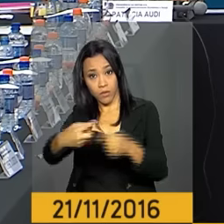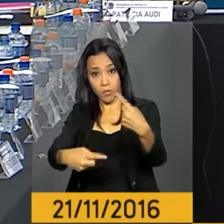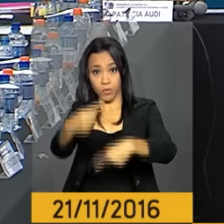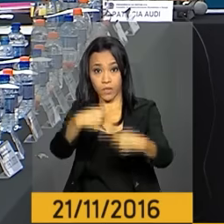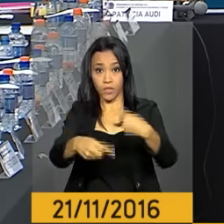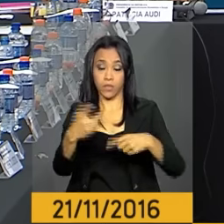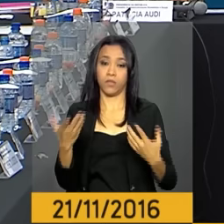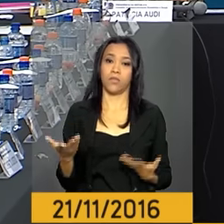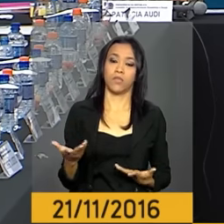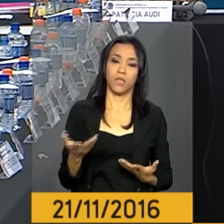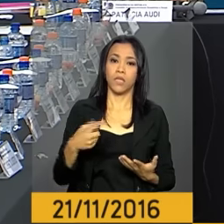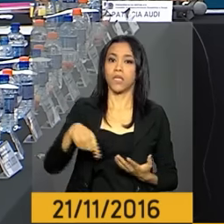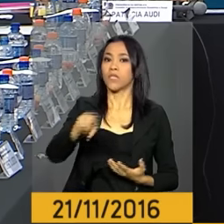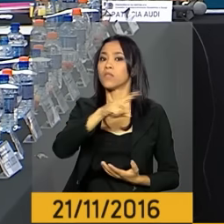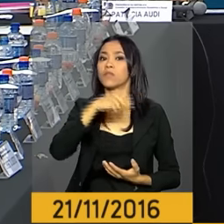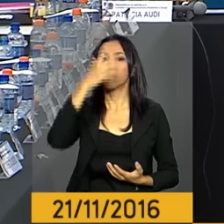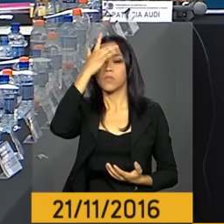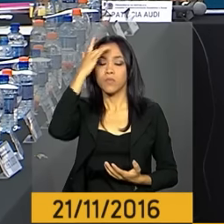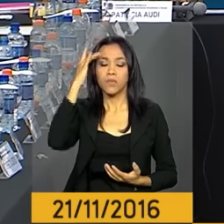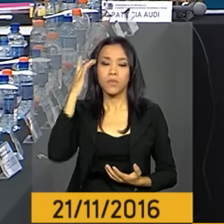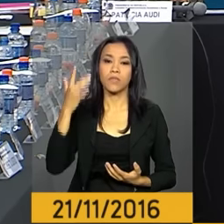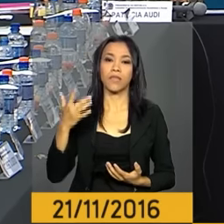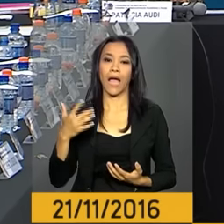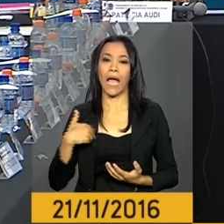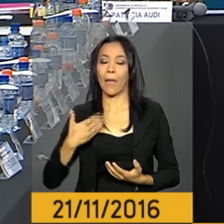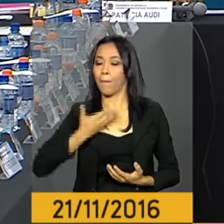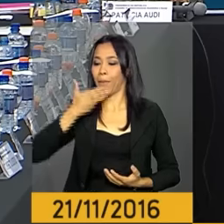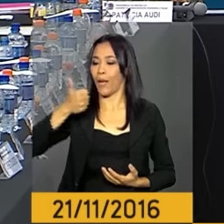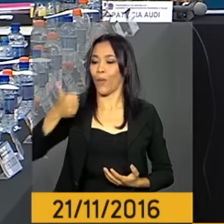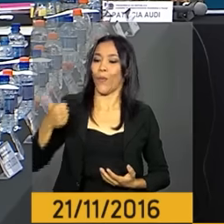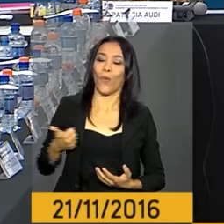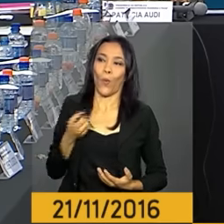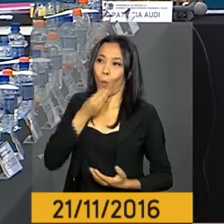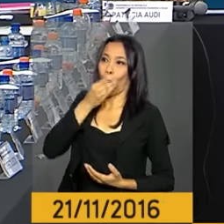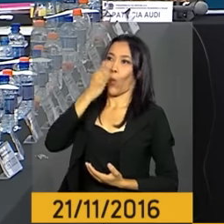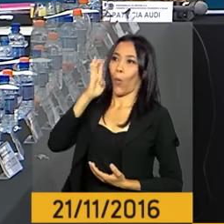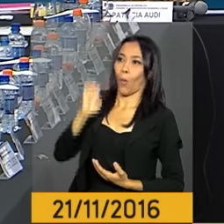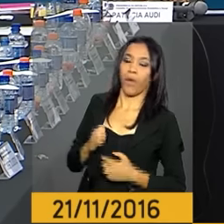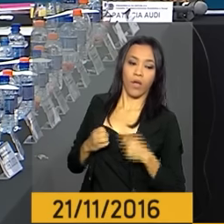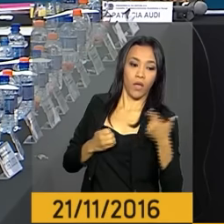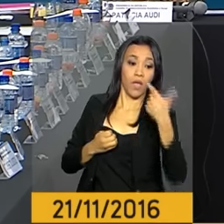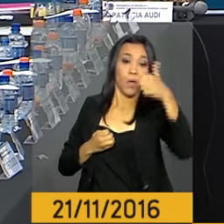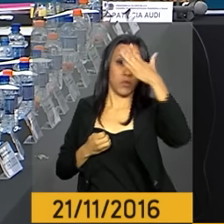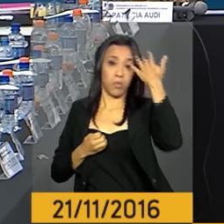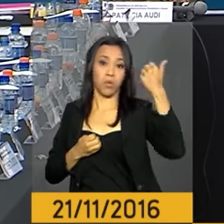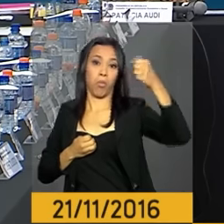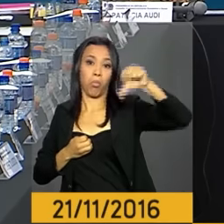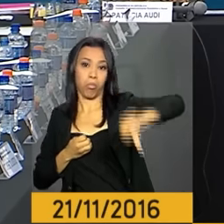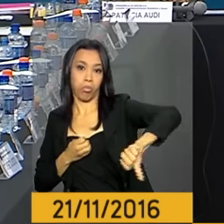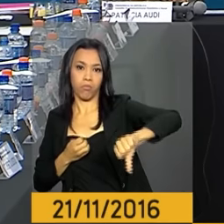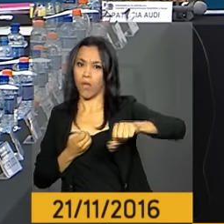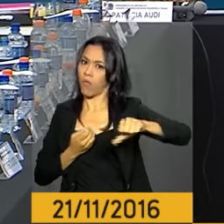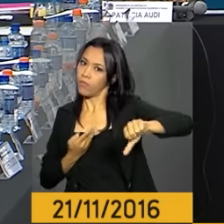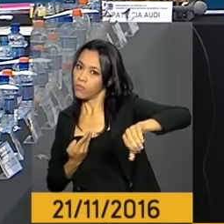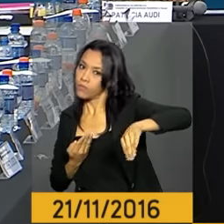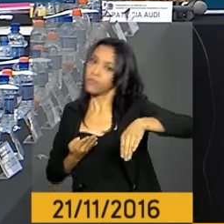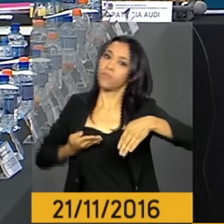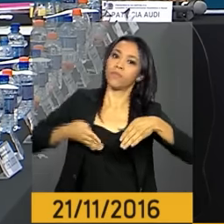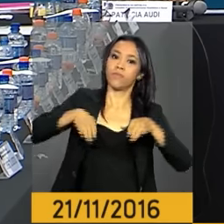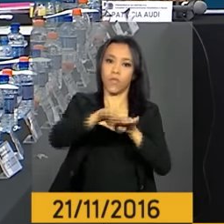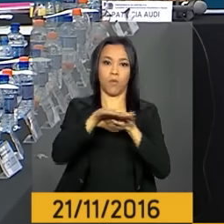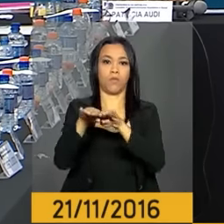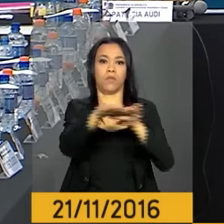aludam mais, não se invoquem mais privilégios inadmissíveis. Mas nossas políticas de crescimento